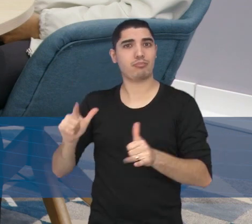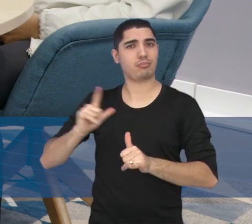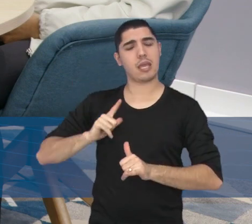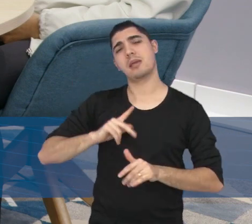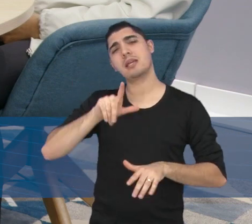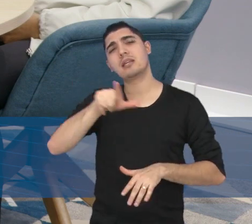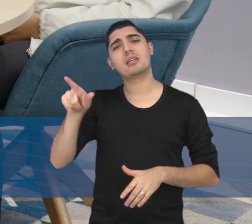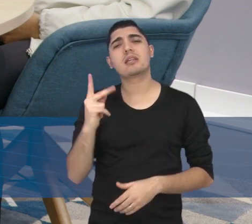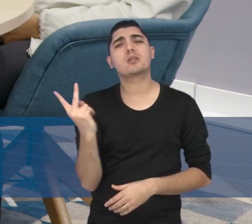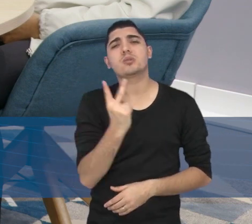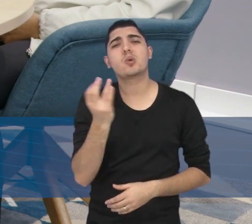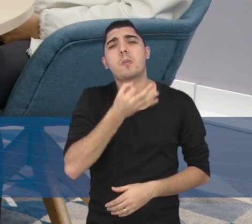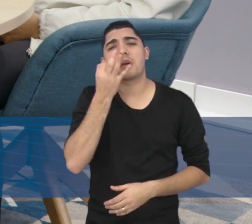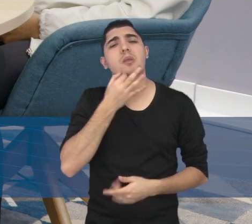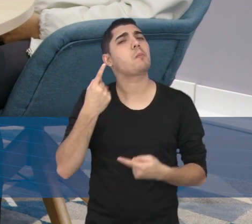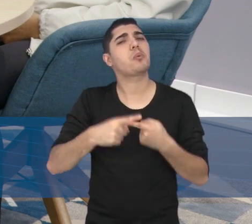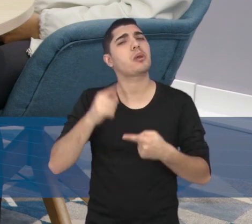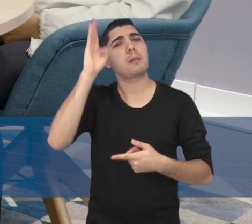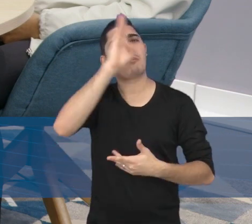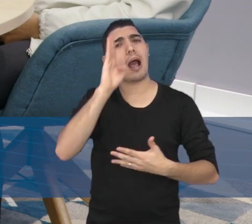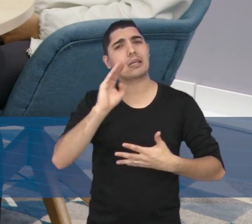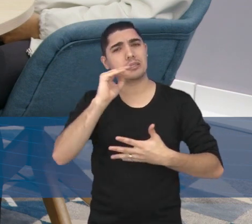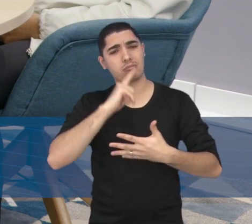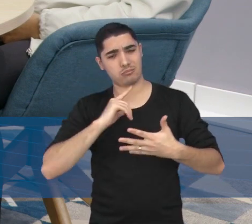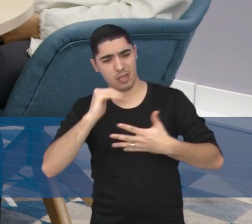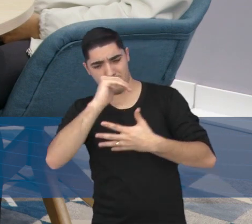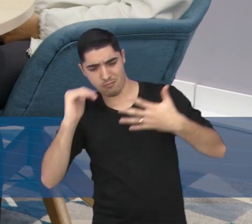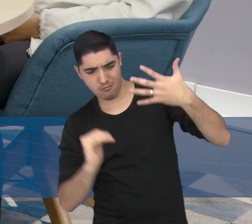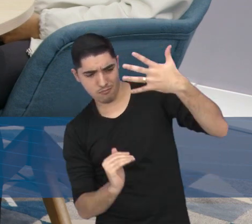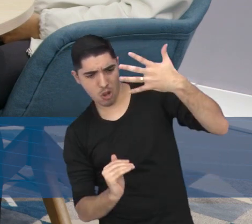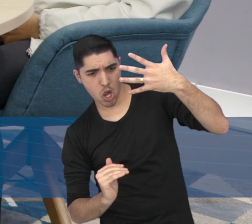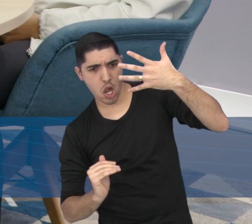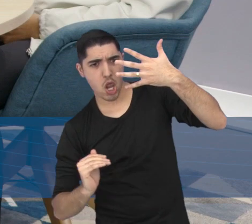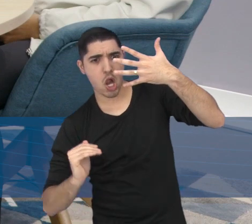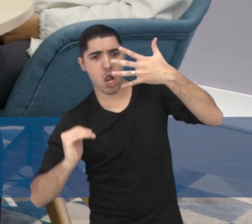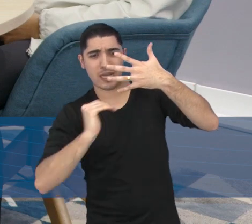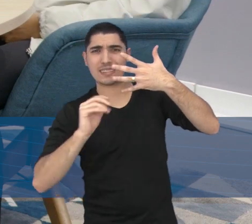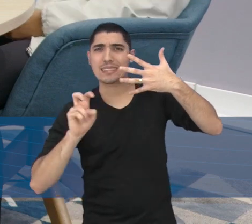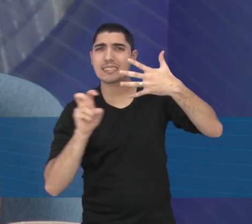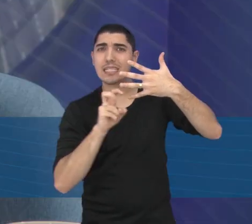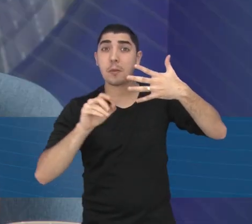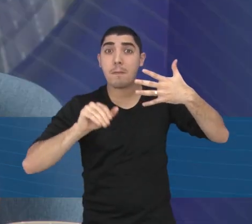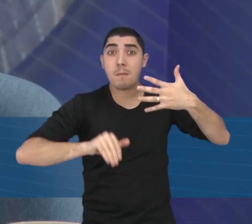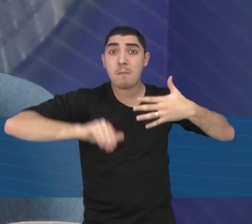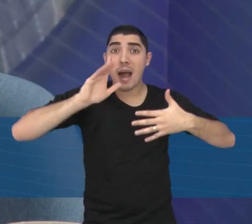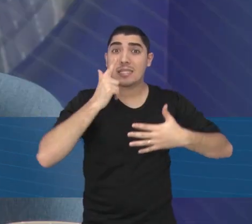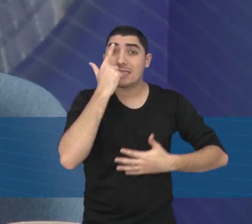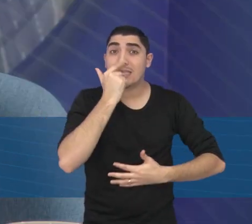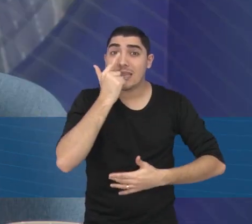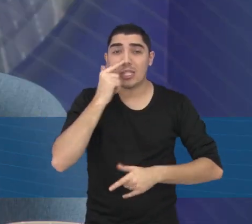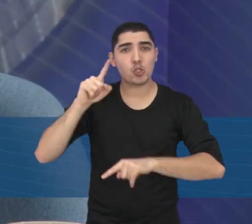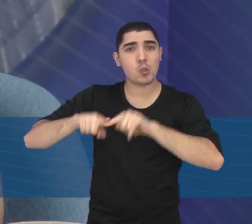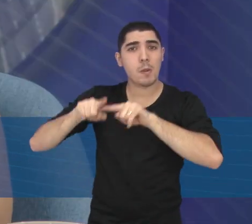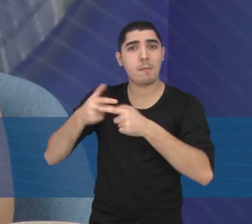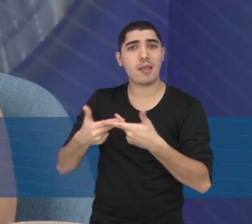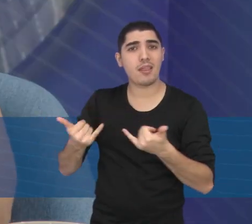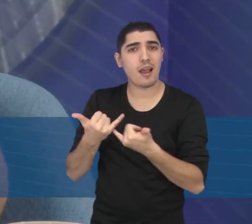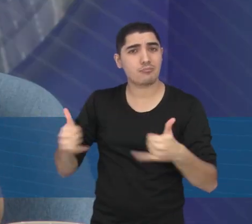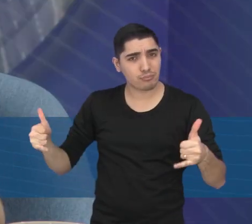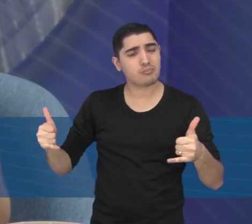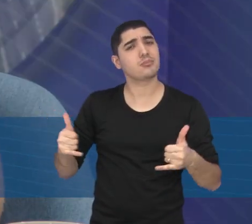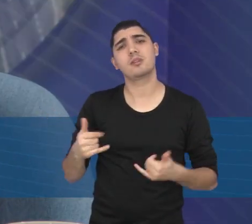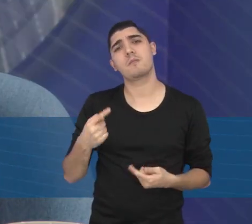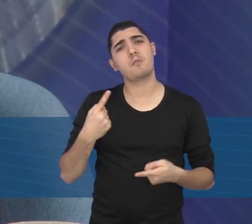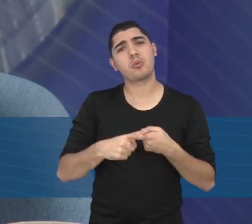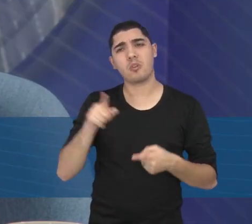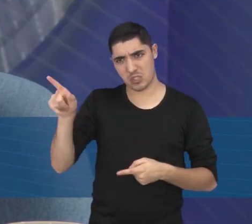deve essa questão, esse número tão alto? O Brasil está lá no início do ranking. A gente sabe que tem um incentivo